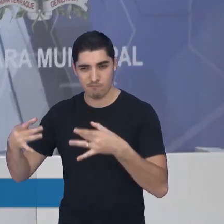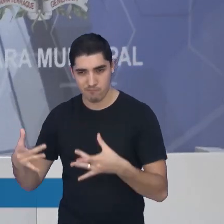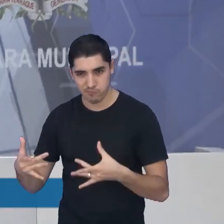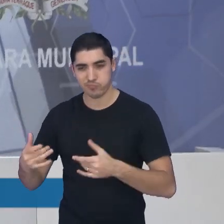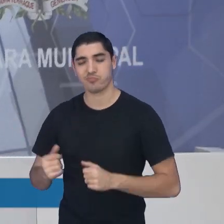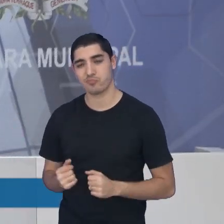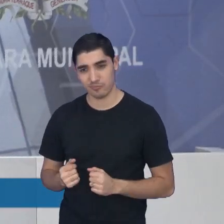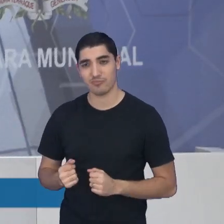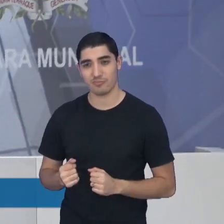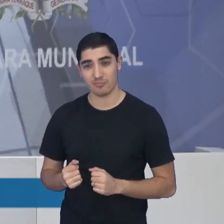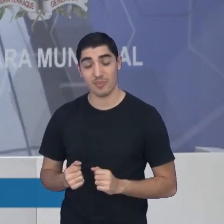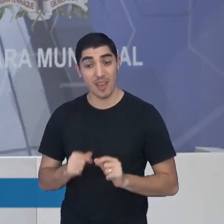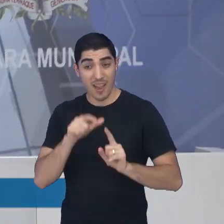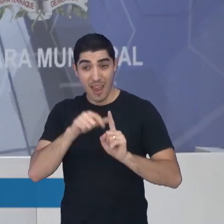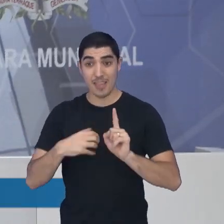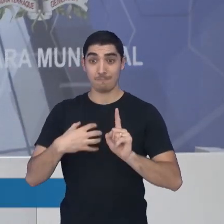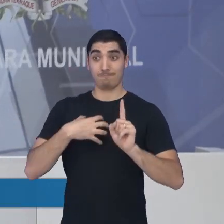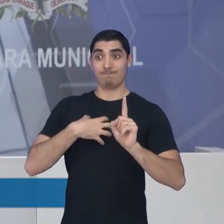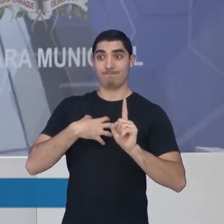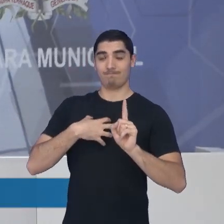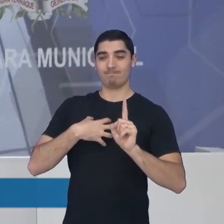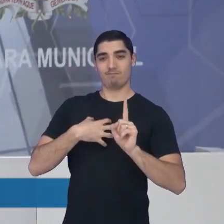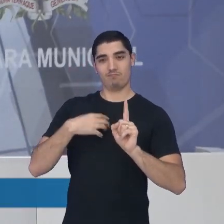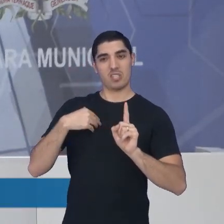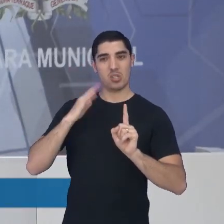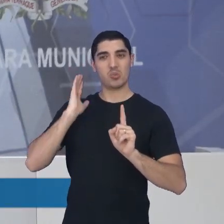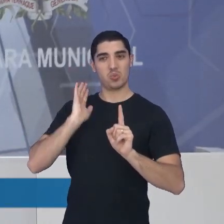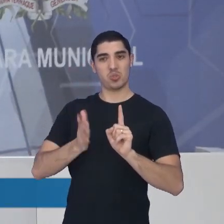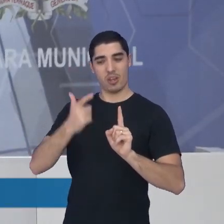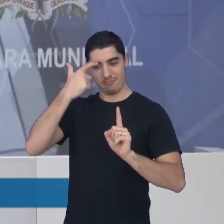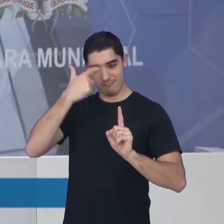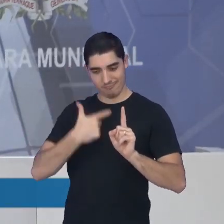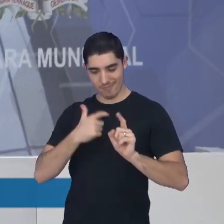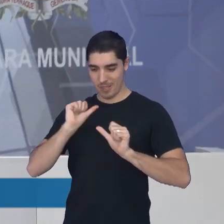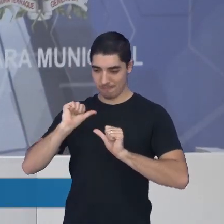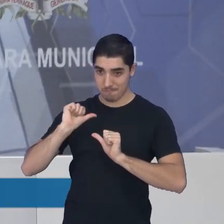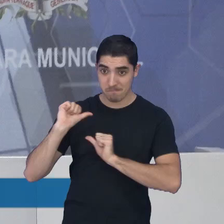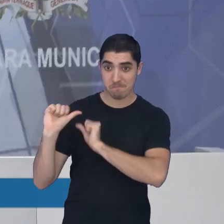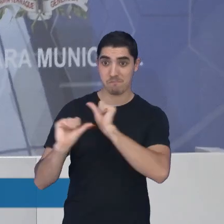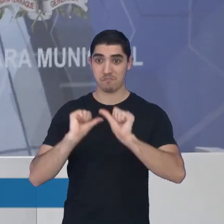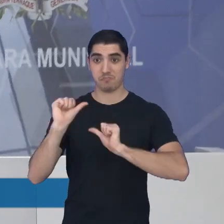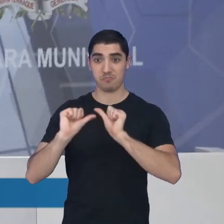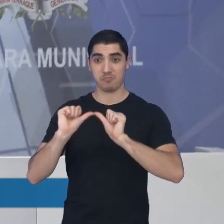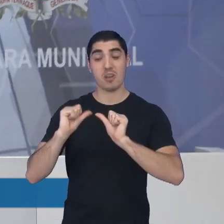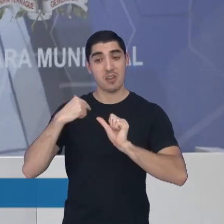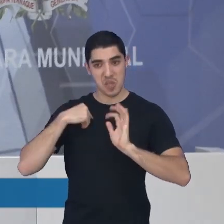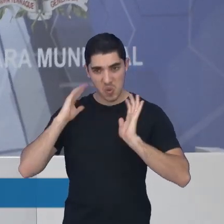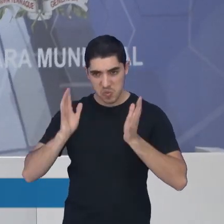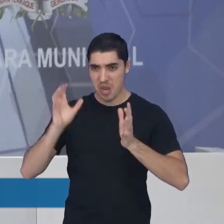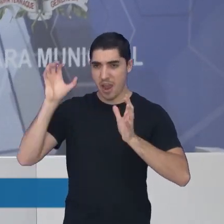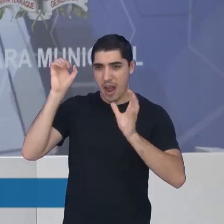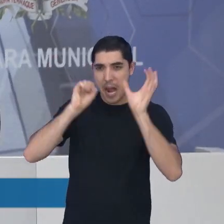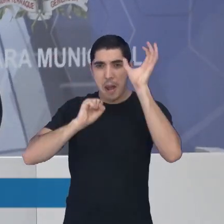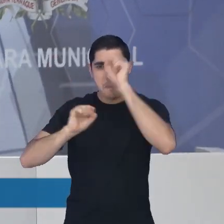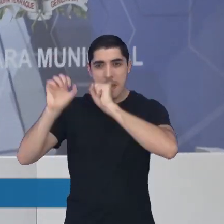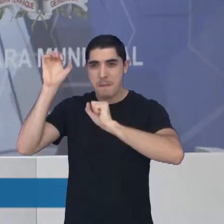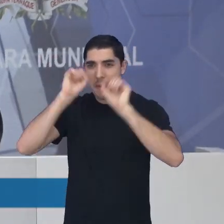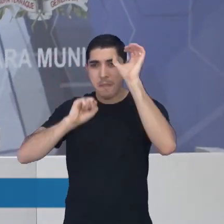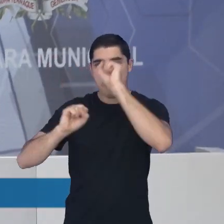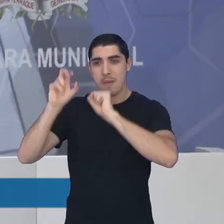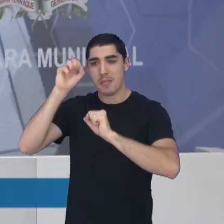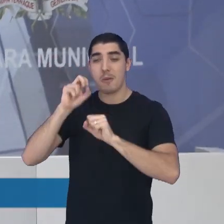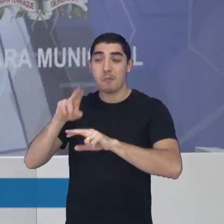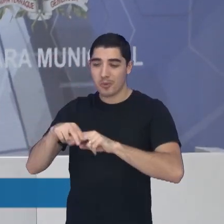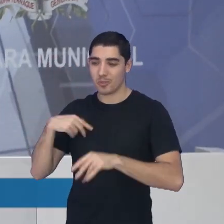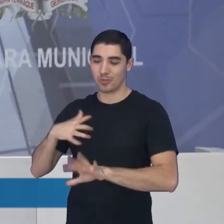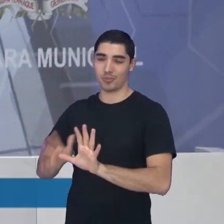o quanto ele se transformou, o quanto que ele sentiu e o quanto que ele aprendeu. É aí que ele